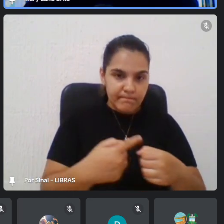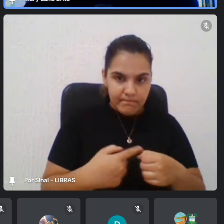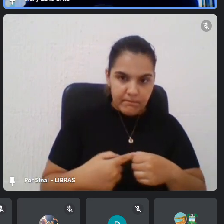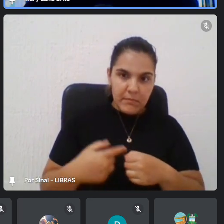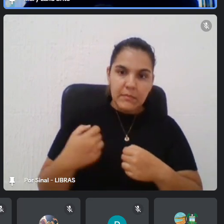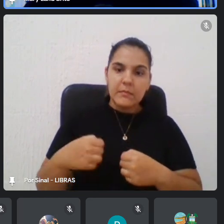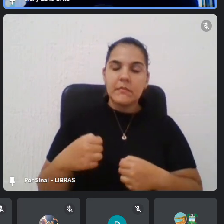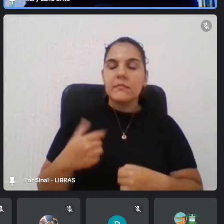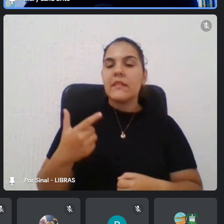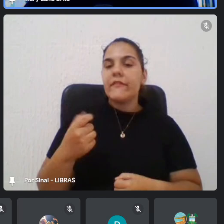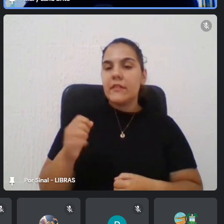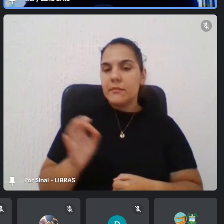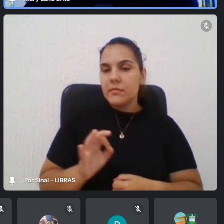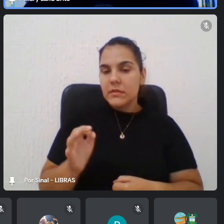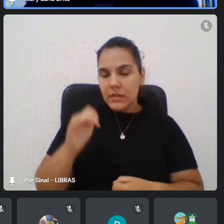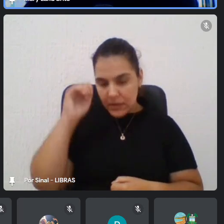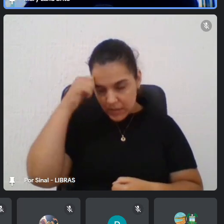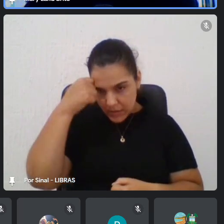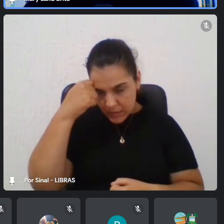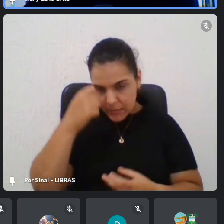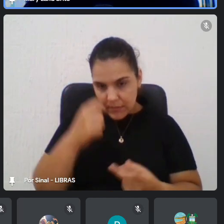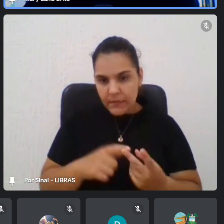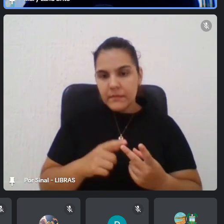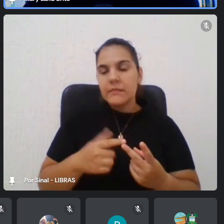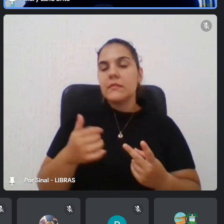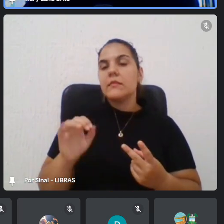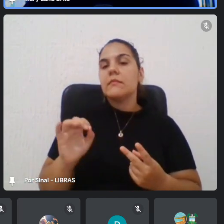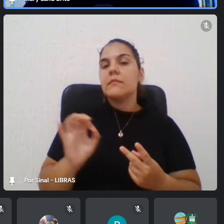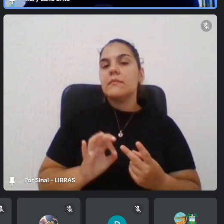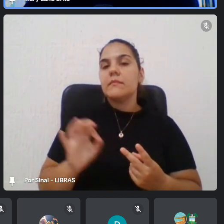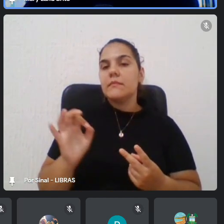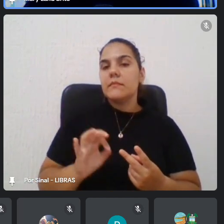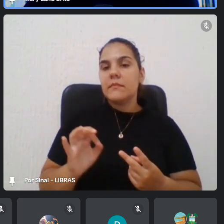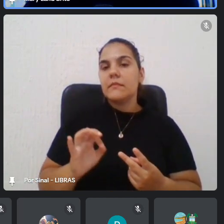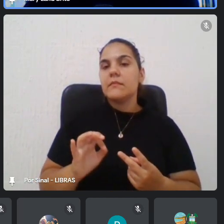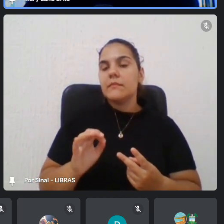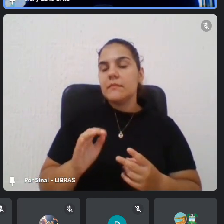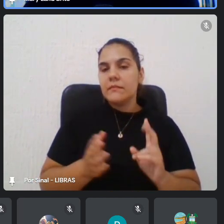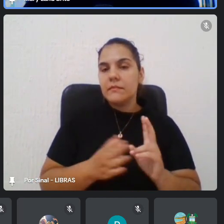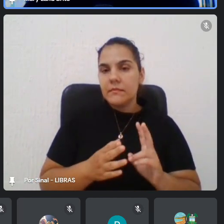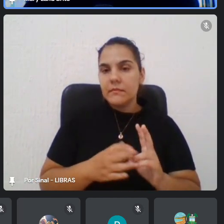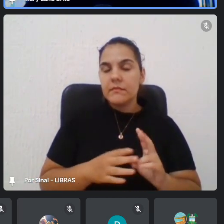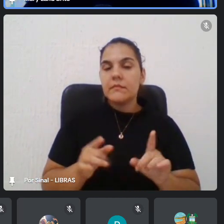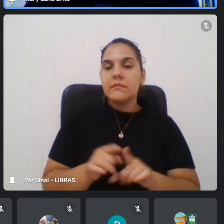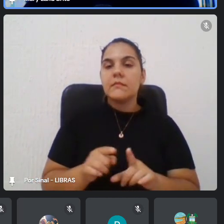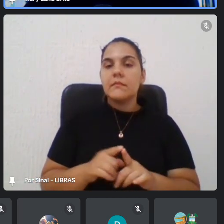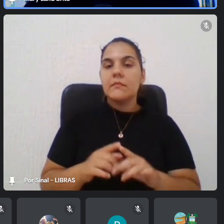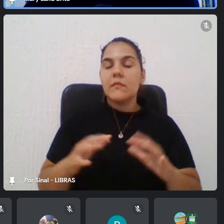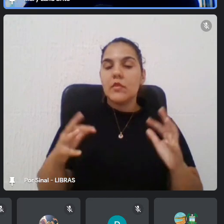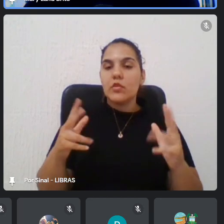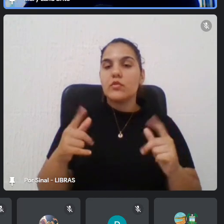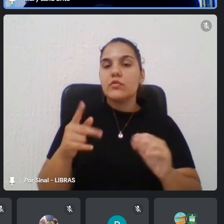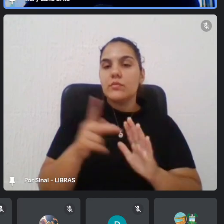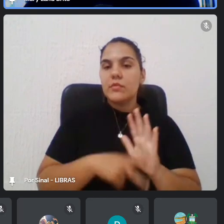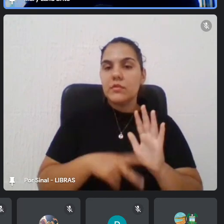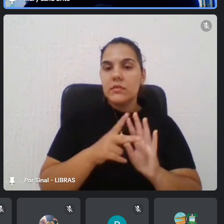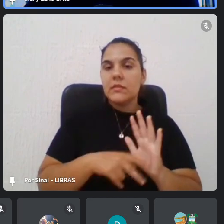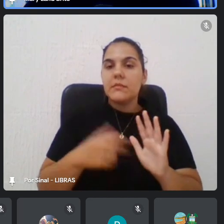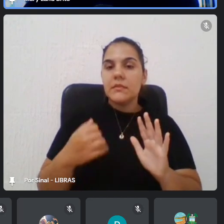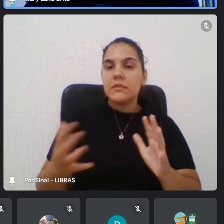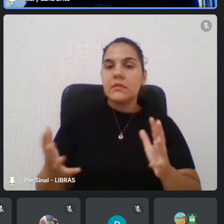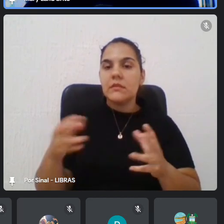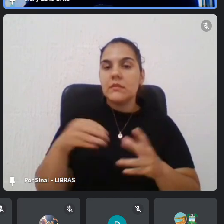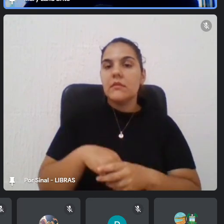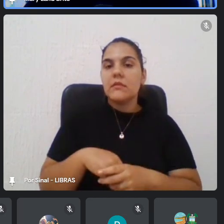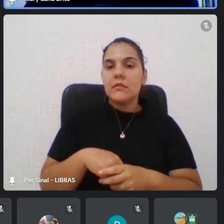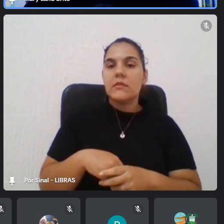% para negros e negras, 10% para indígenas também, em todos os projetos terão que, obrigatoriamente, estar inclusos no